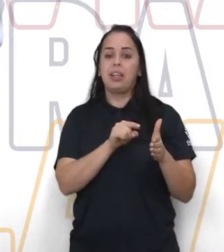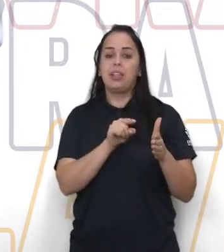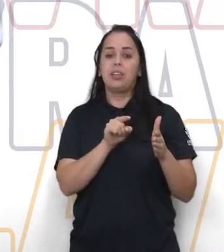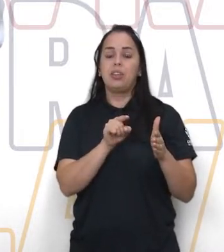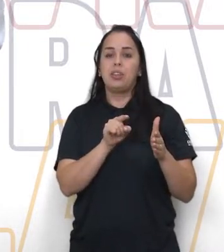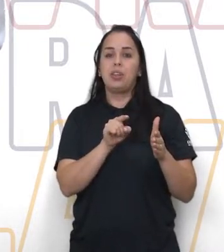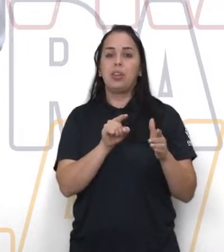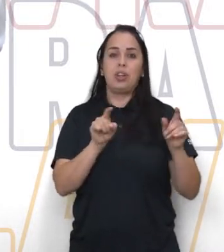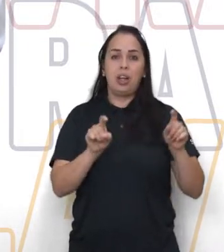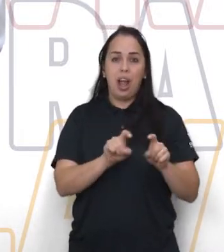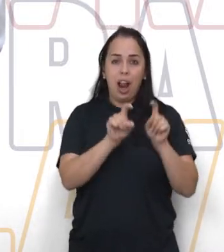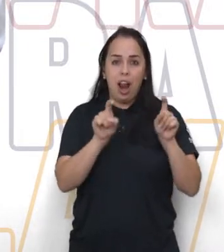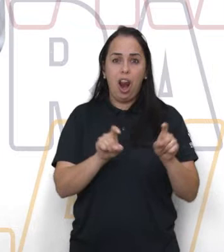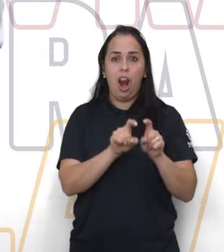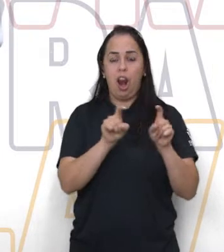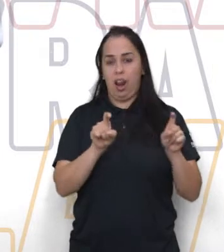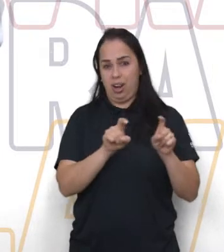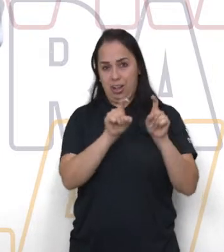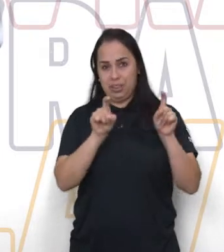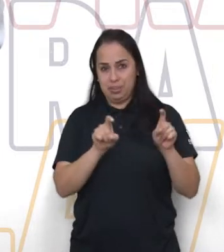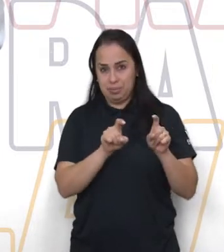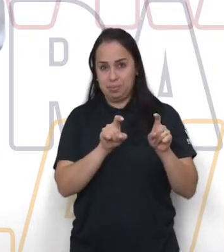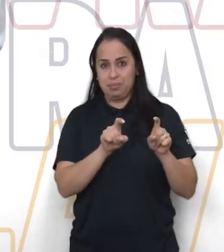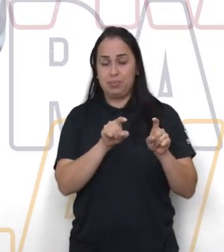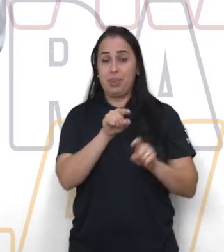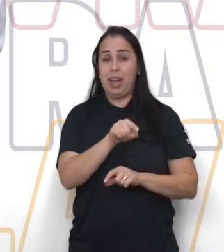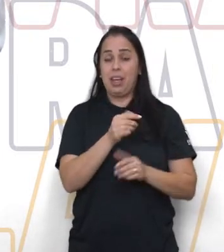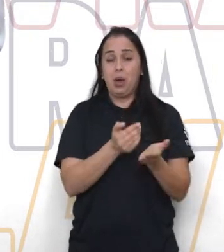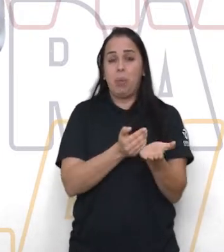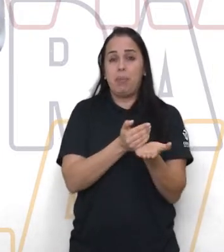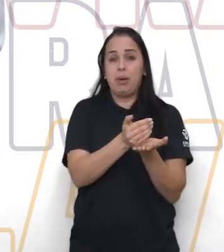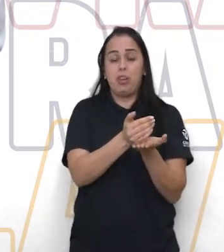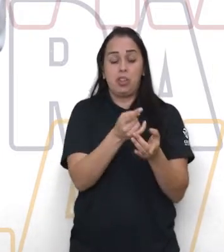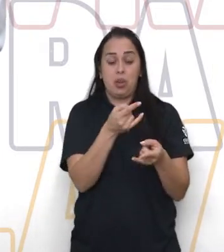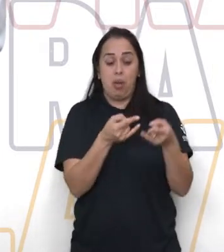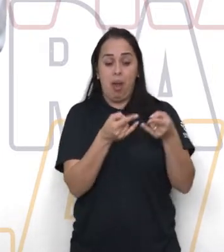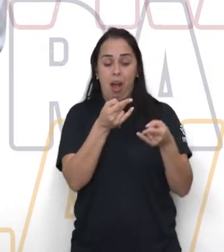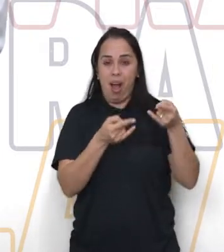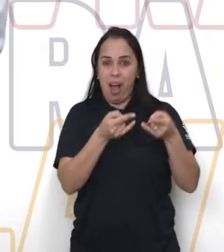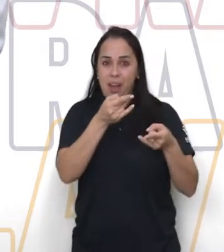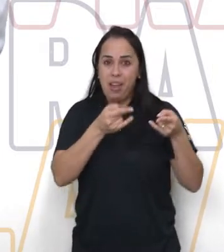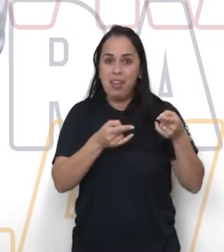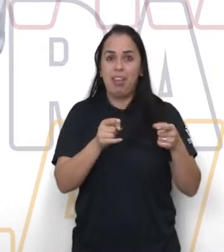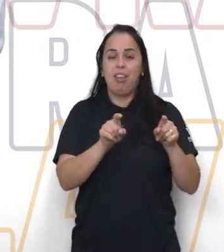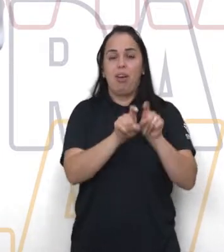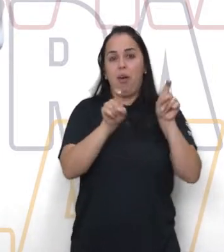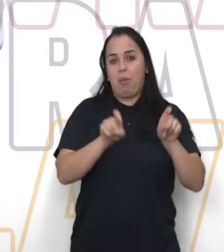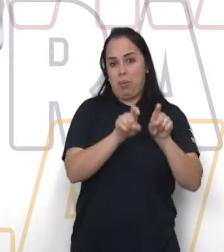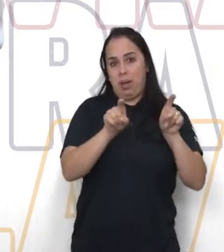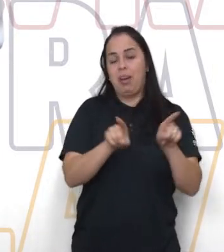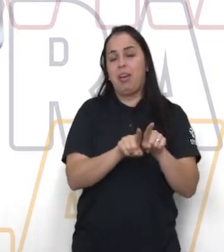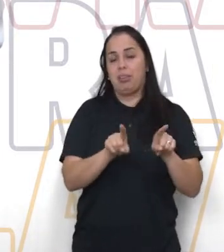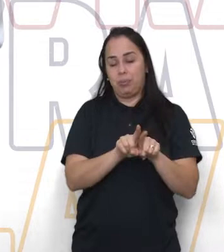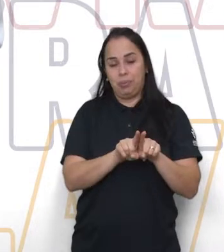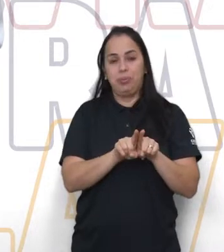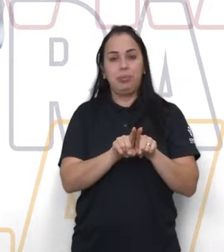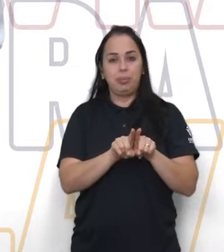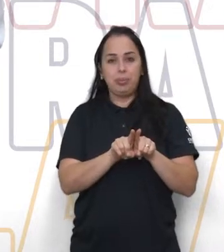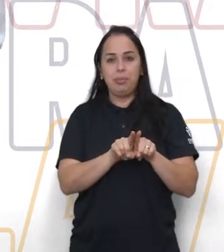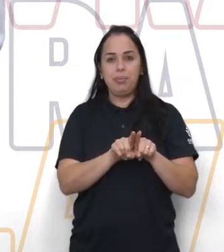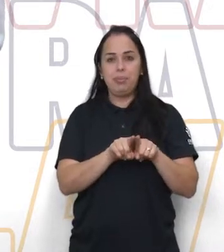da dos programadores lógicos né Então aí já começou entrar robô começou a entrar computador